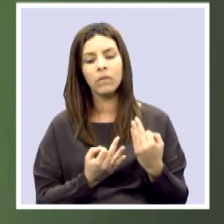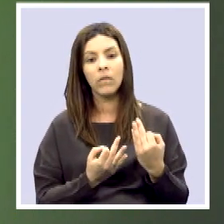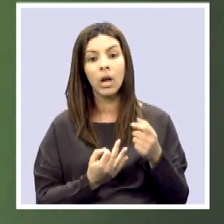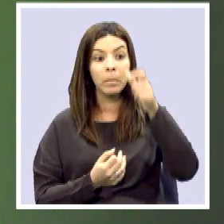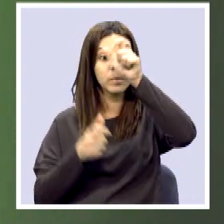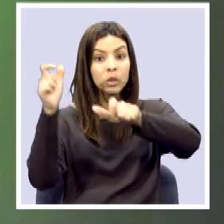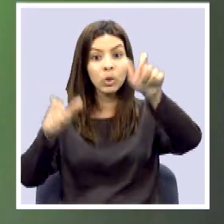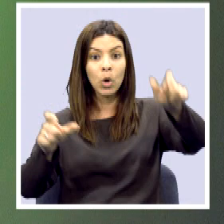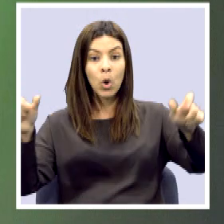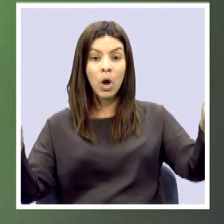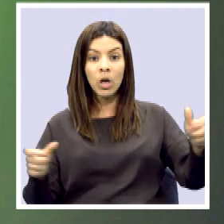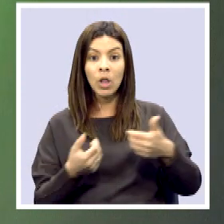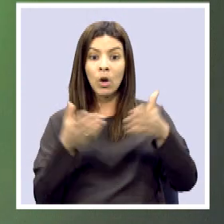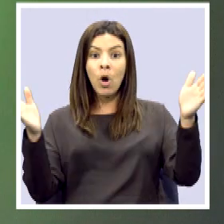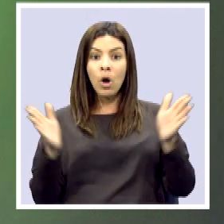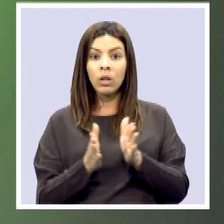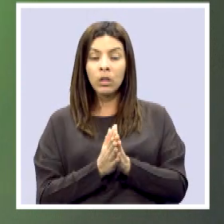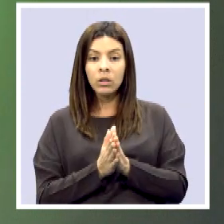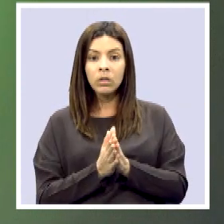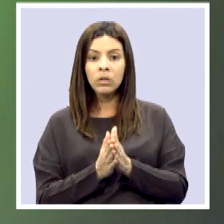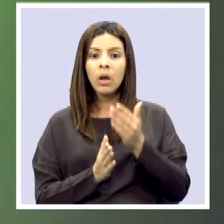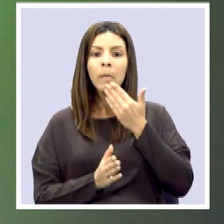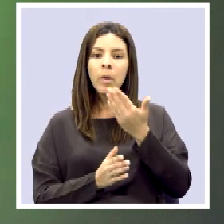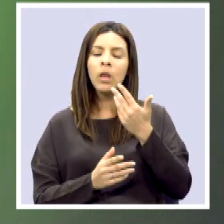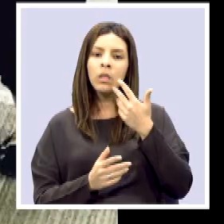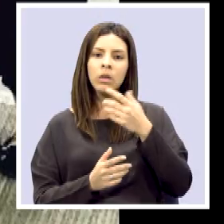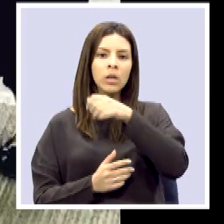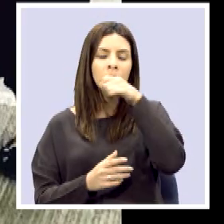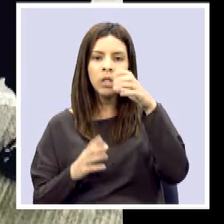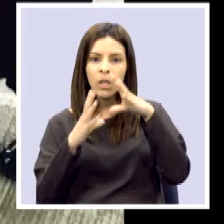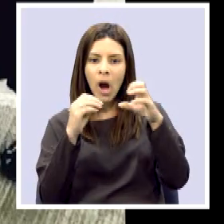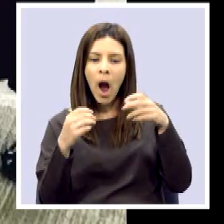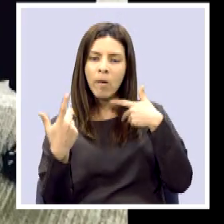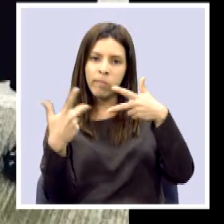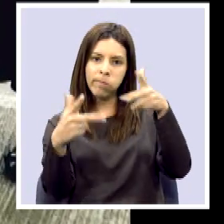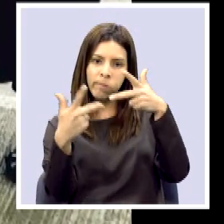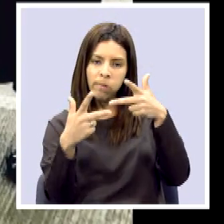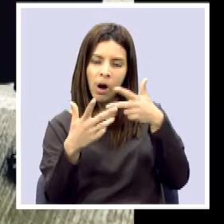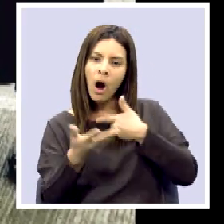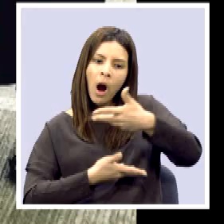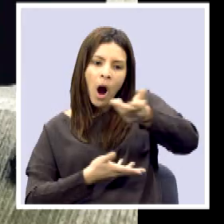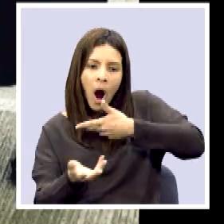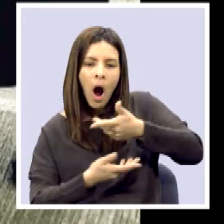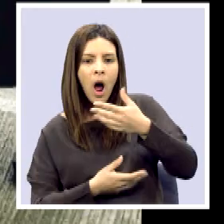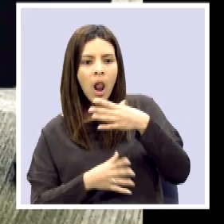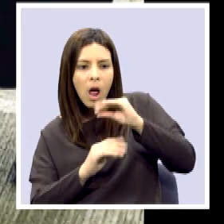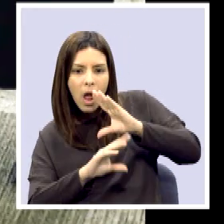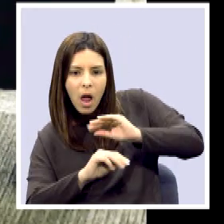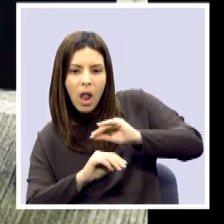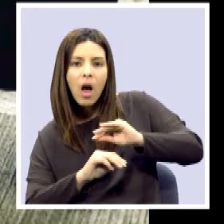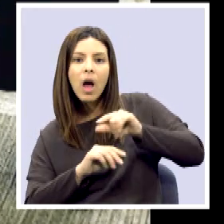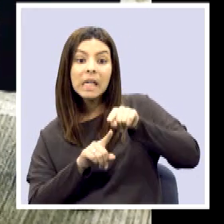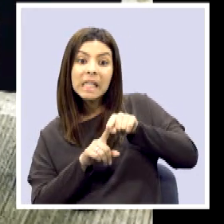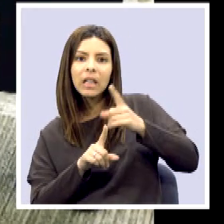questão de todas aquelas pessoas que nós víamos de vez em quando pelo Skype, nós algumas delas encontrámos ali e ver